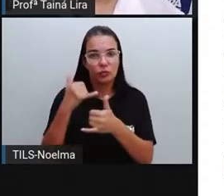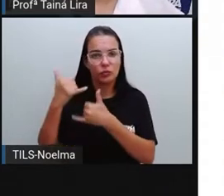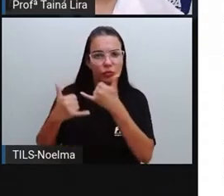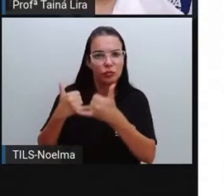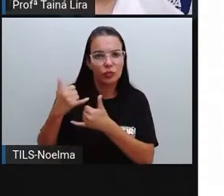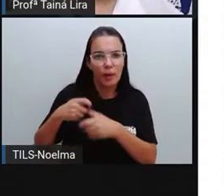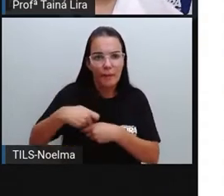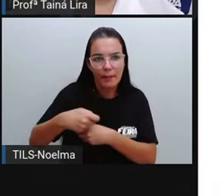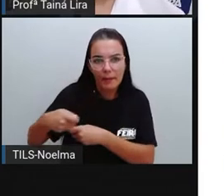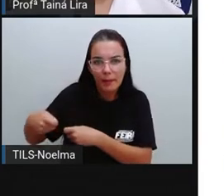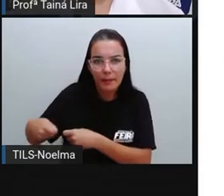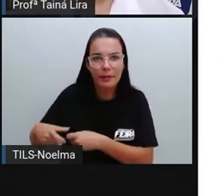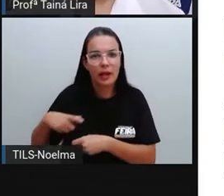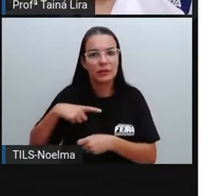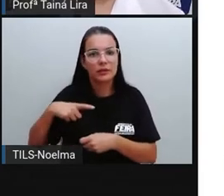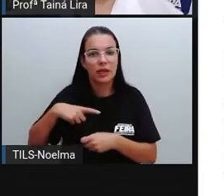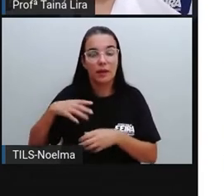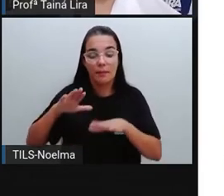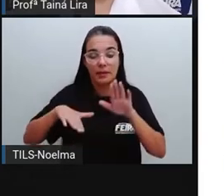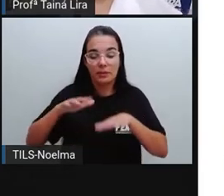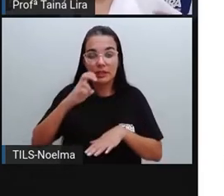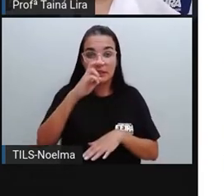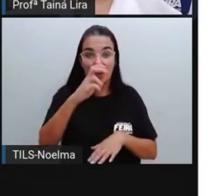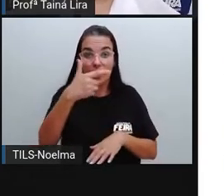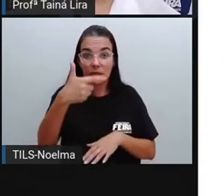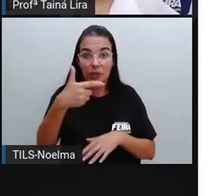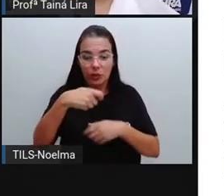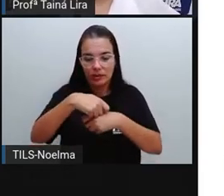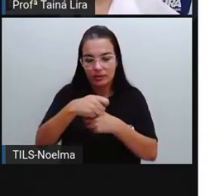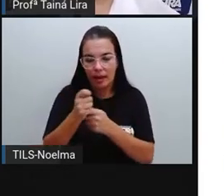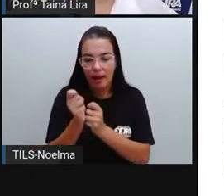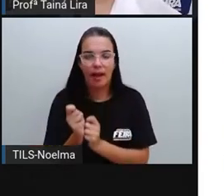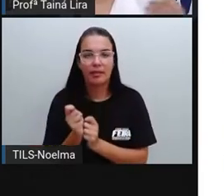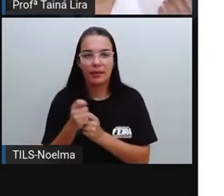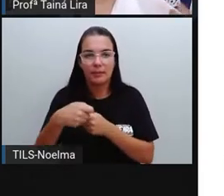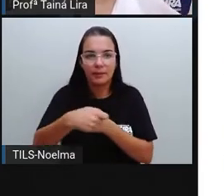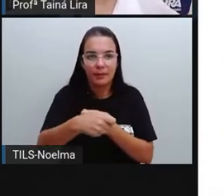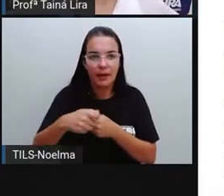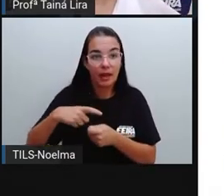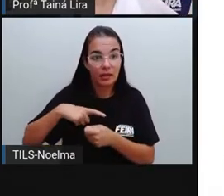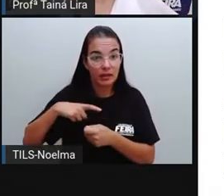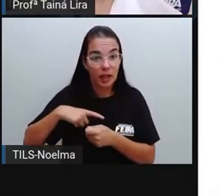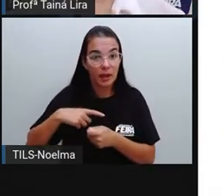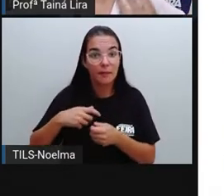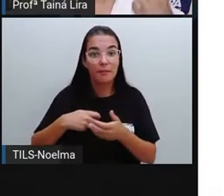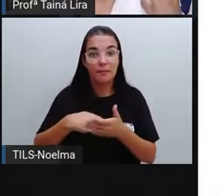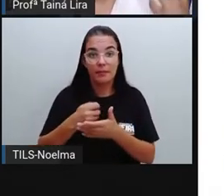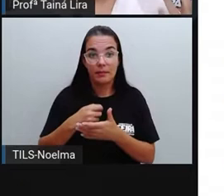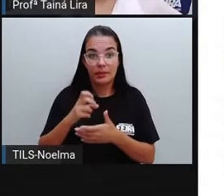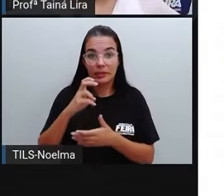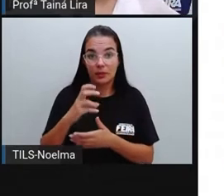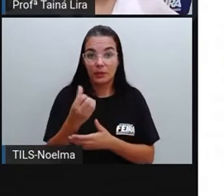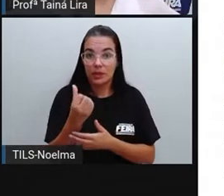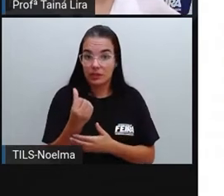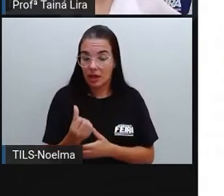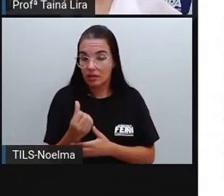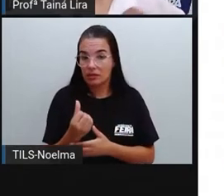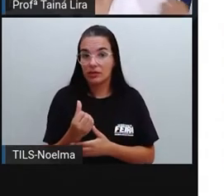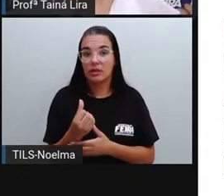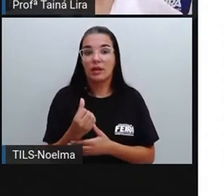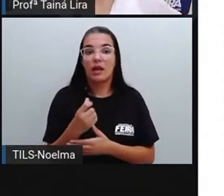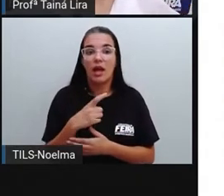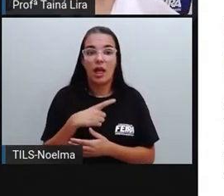um jogo de cartas, geralmente composto por 52 cartas. Existem também baralhos com 56